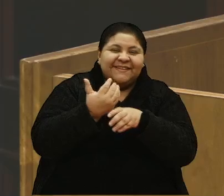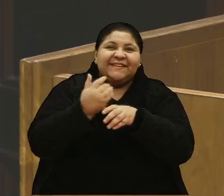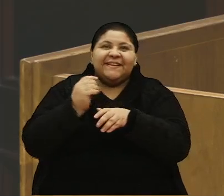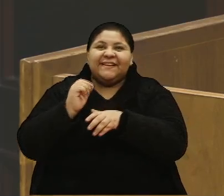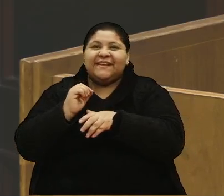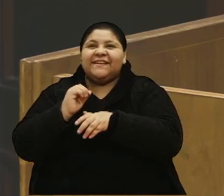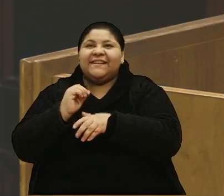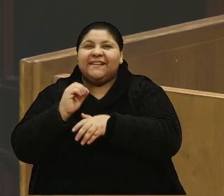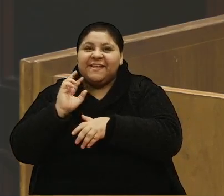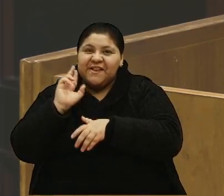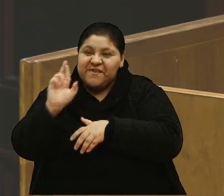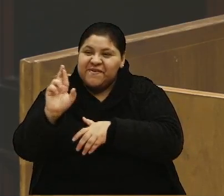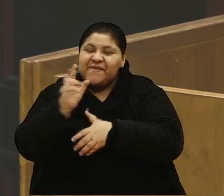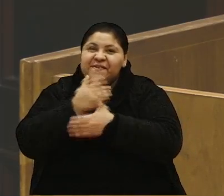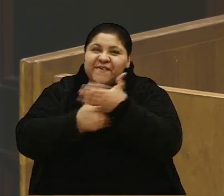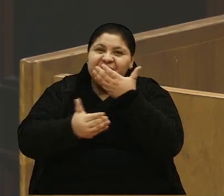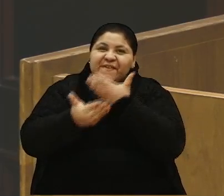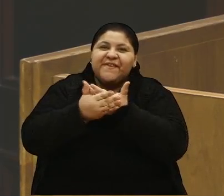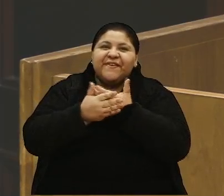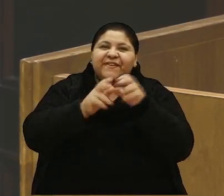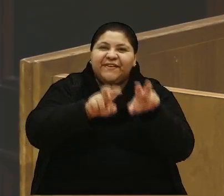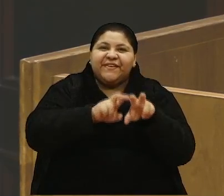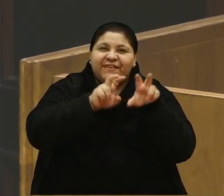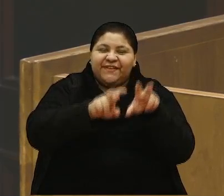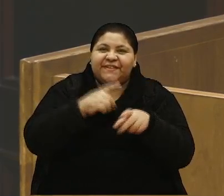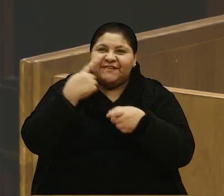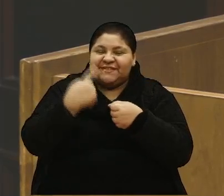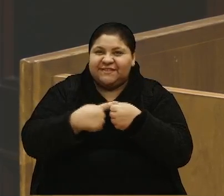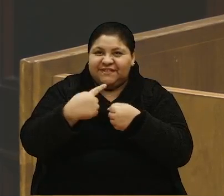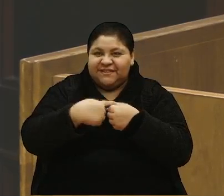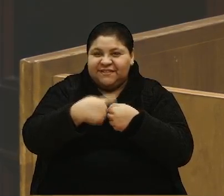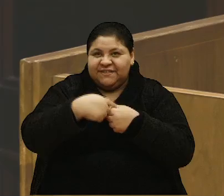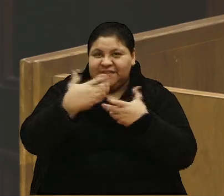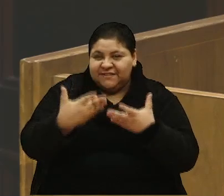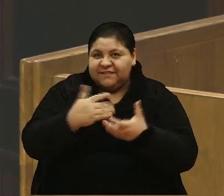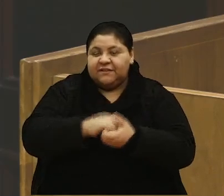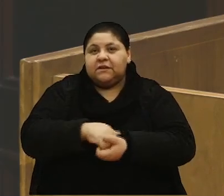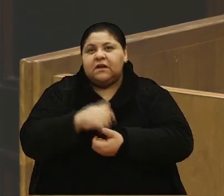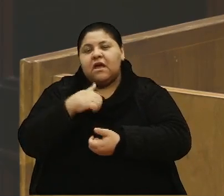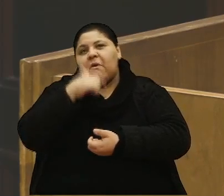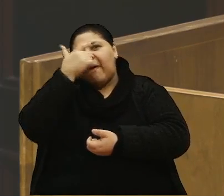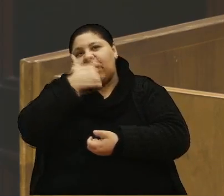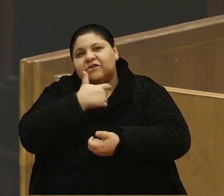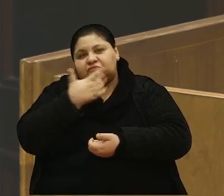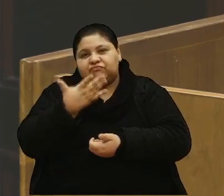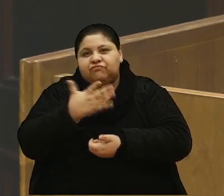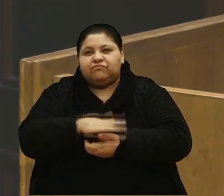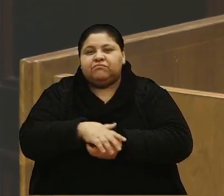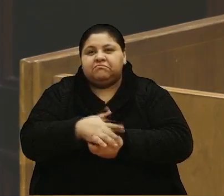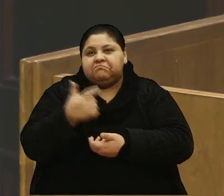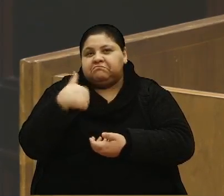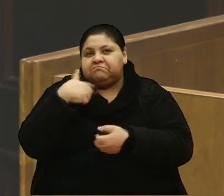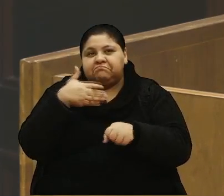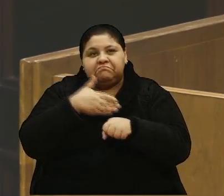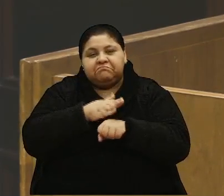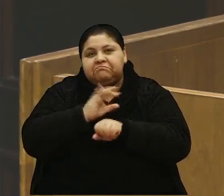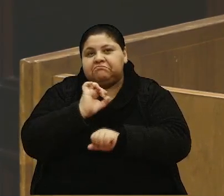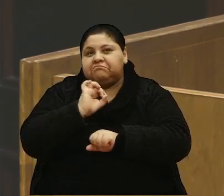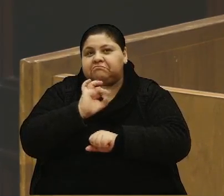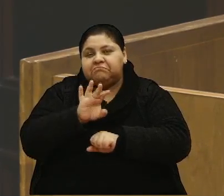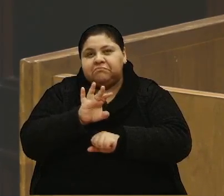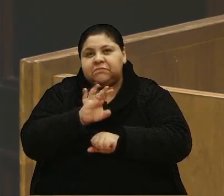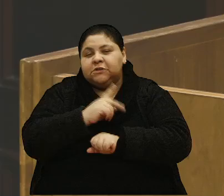representar todos os agricultores do município de Caxias do Sul. Então, acho que, de minha parte, era